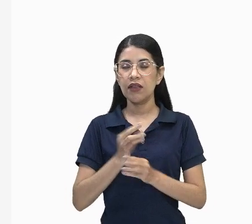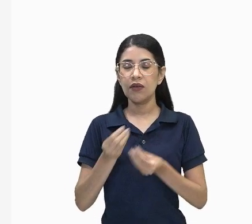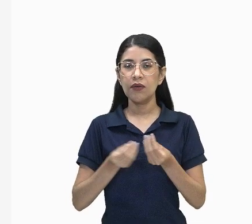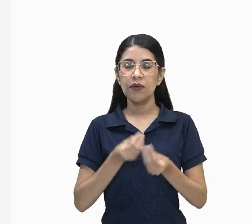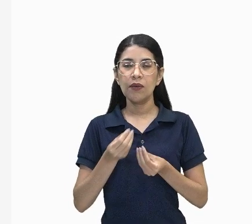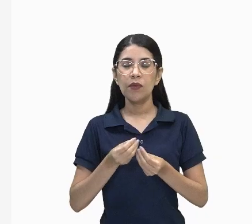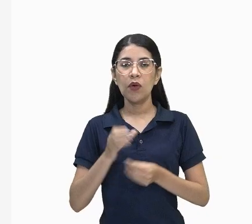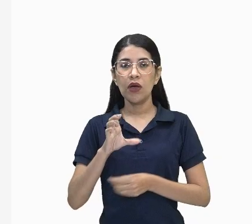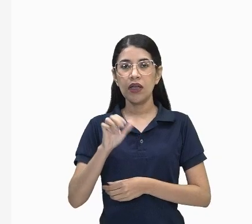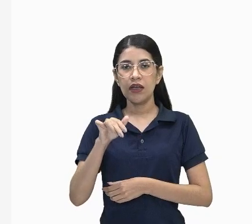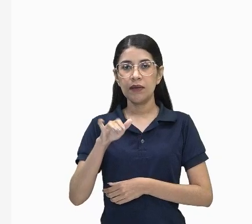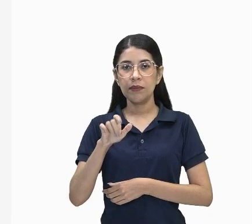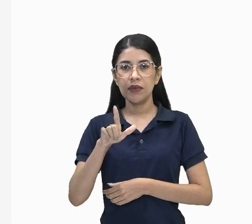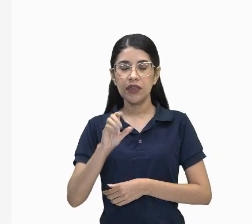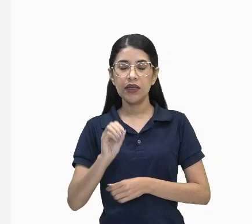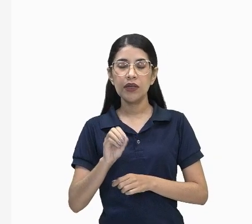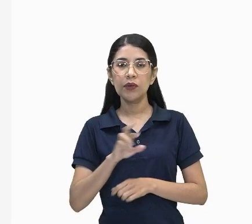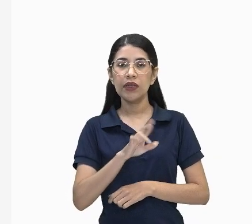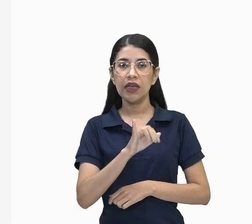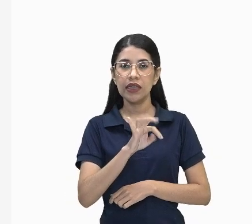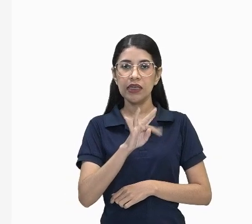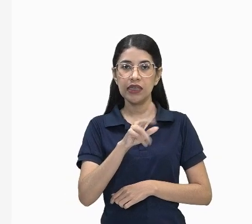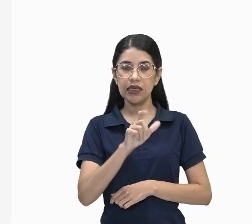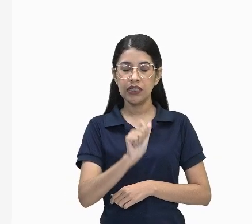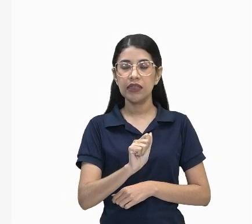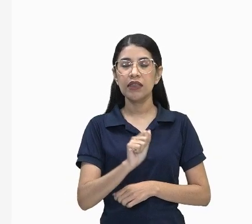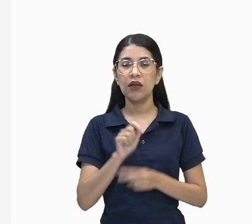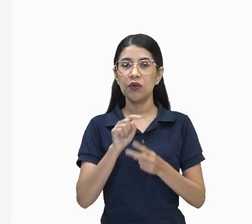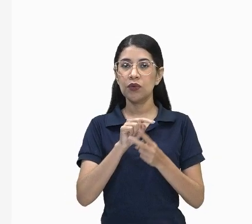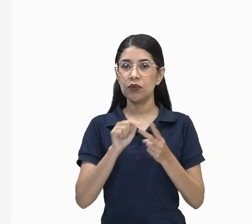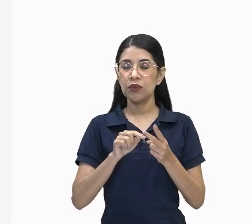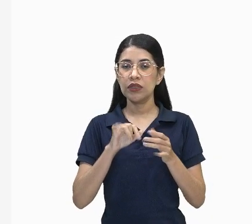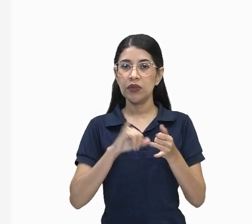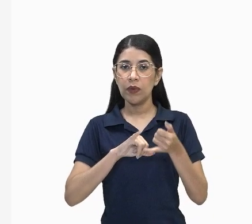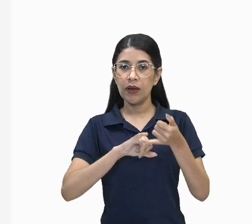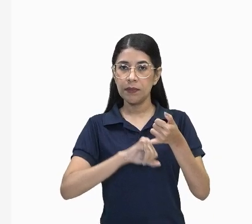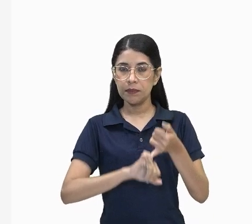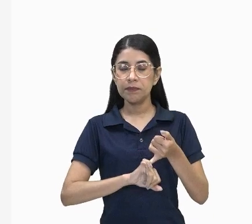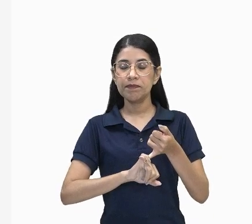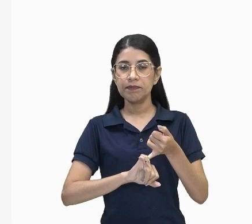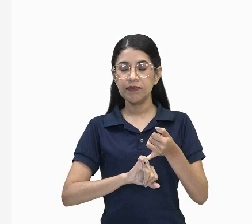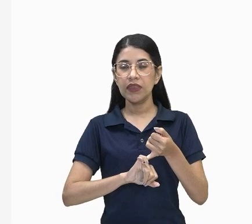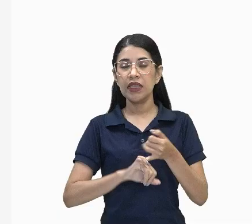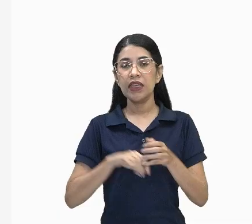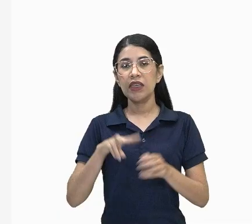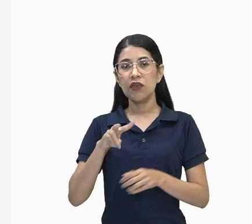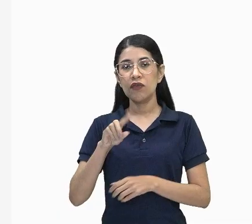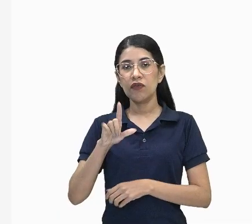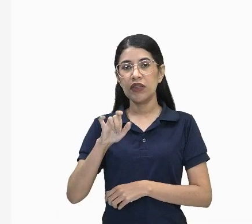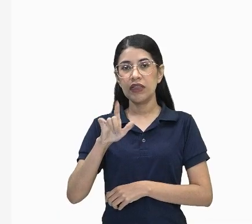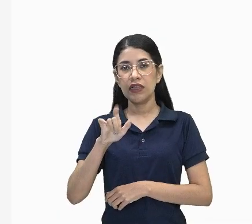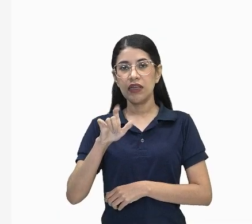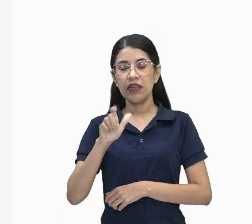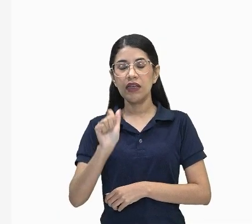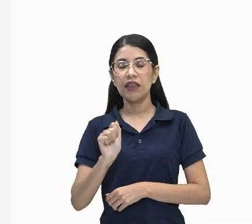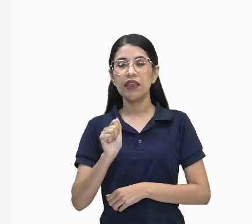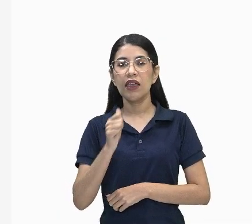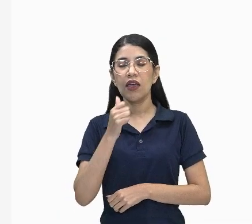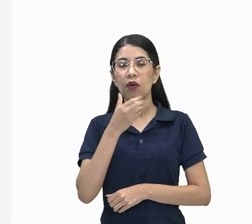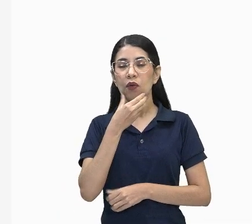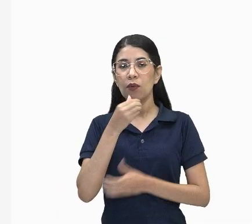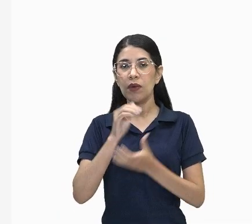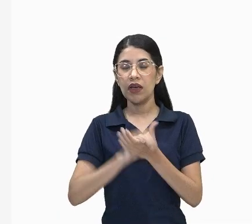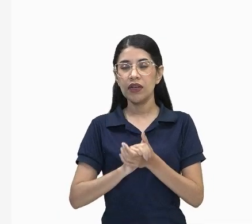entre Camilo e Rita. Eles são amantes, e Vilela. Vilela é o marido